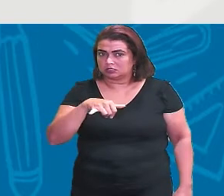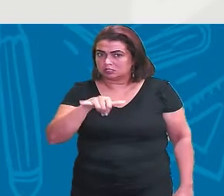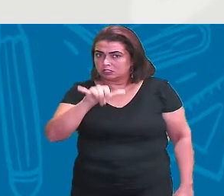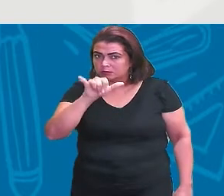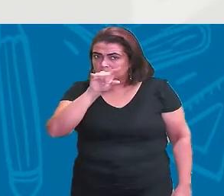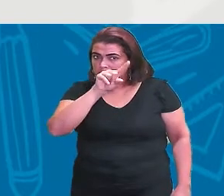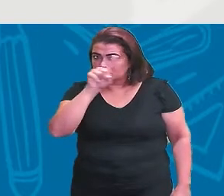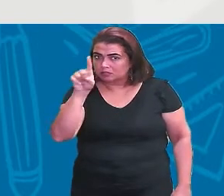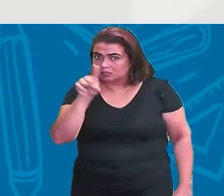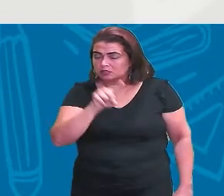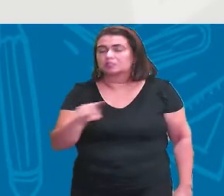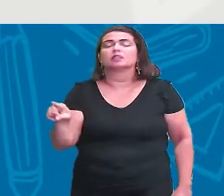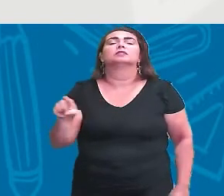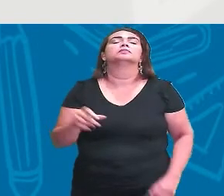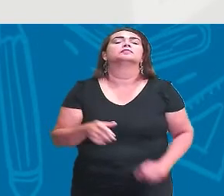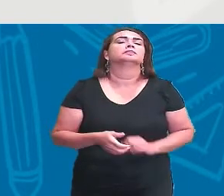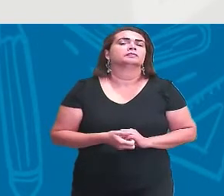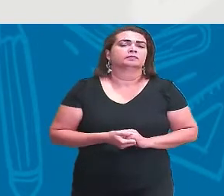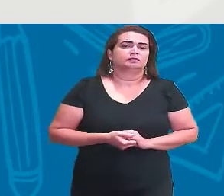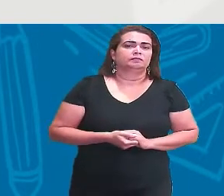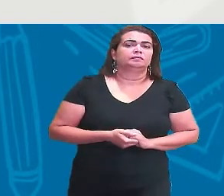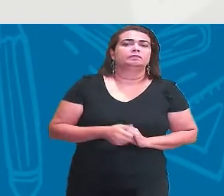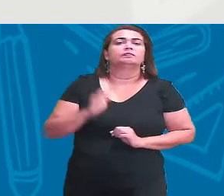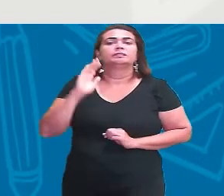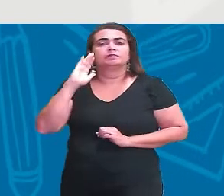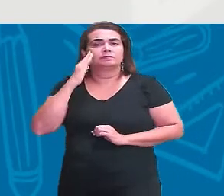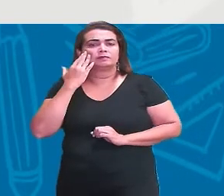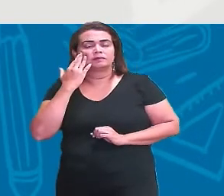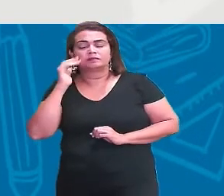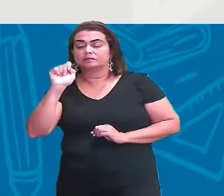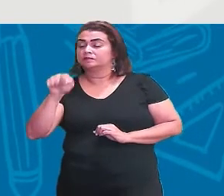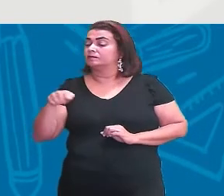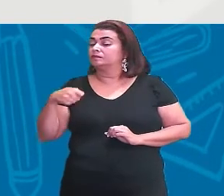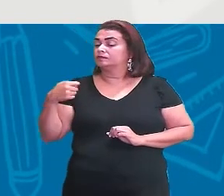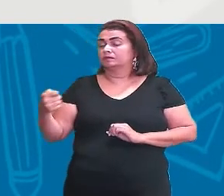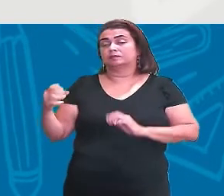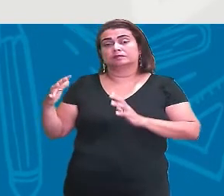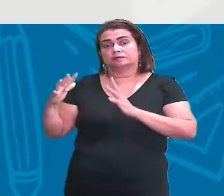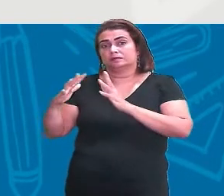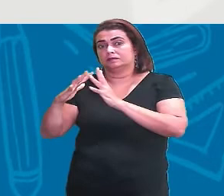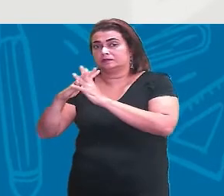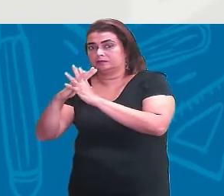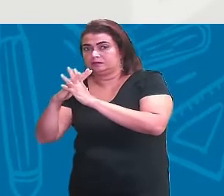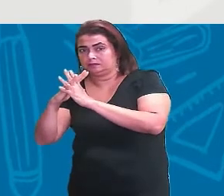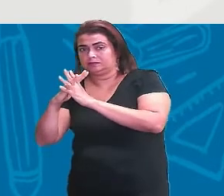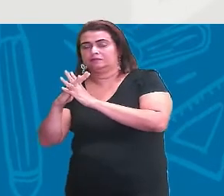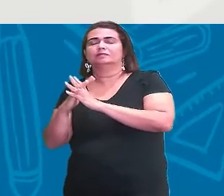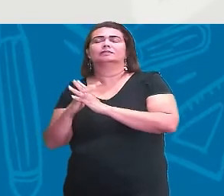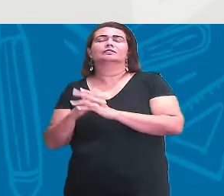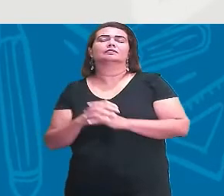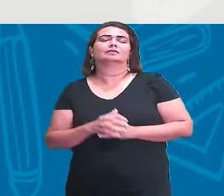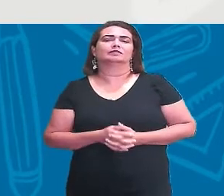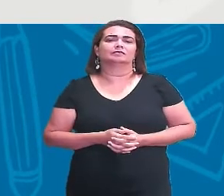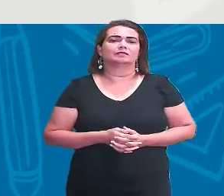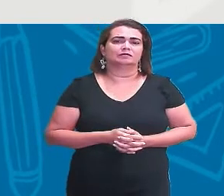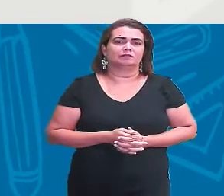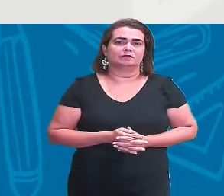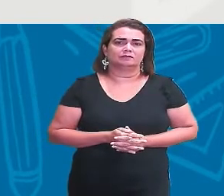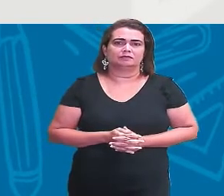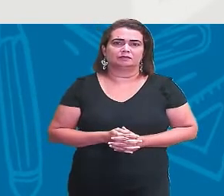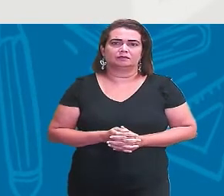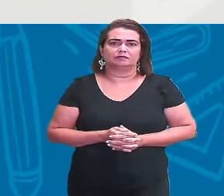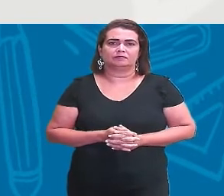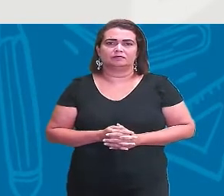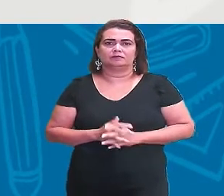X, Y e o Z, tá? Então, essas são as letrinhas que chamamos de